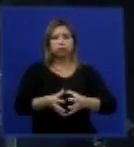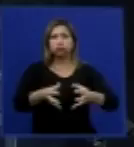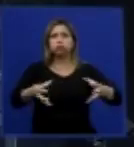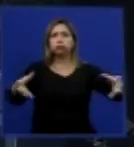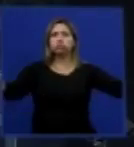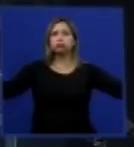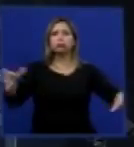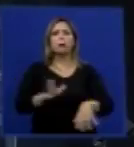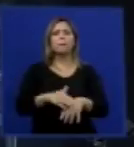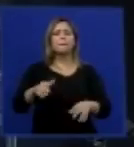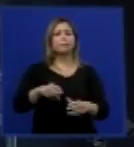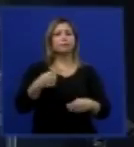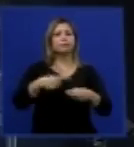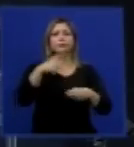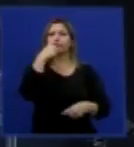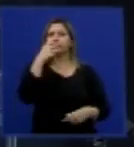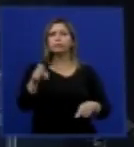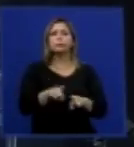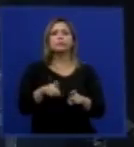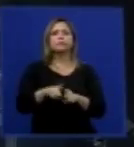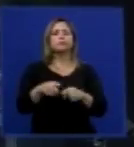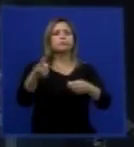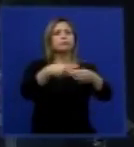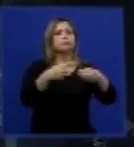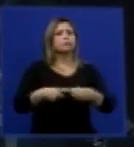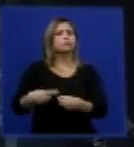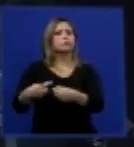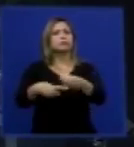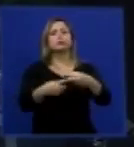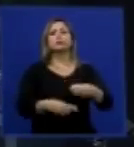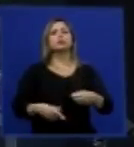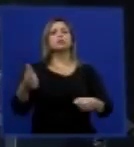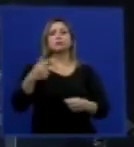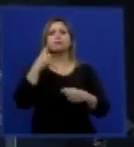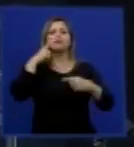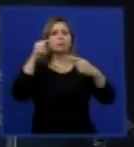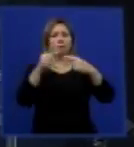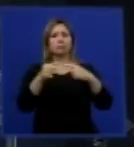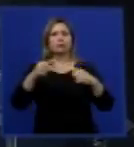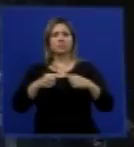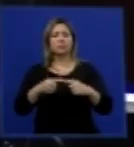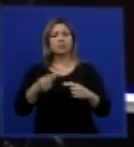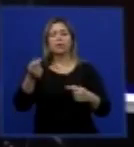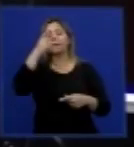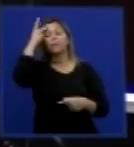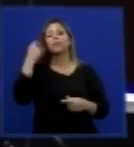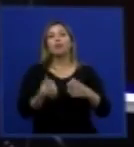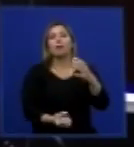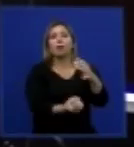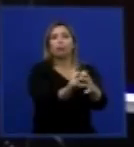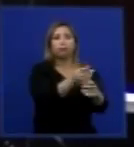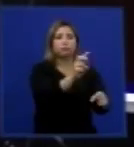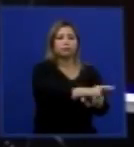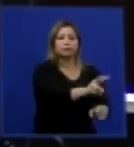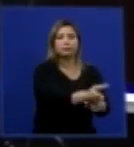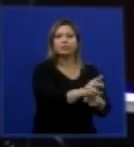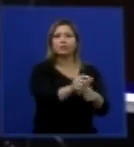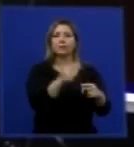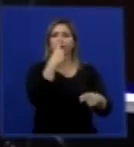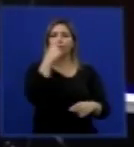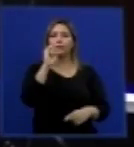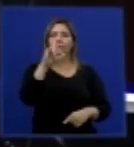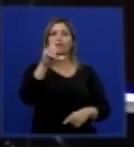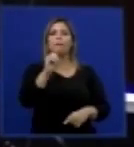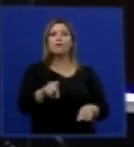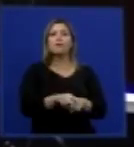urbanos no país os municípios gradativamente vão se adequando criando ateros existem novas tendências como por exemplo